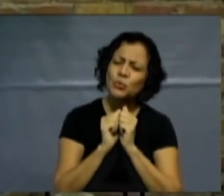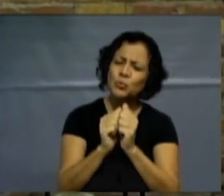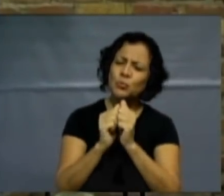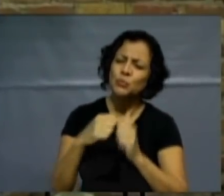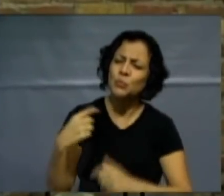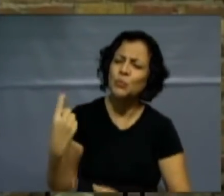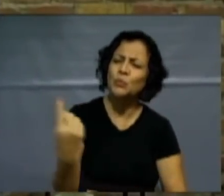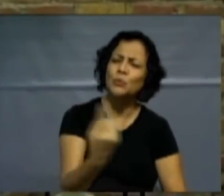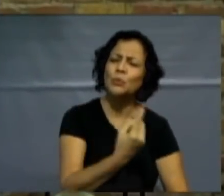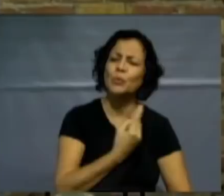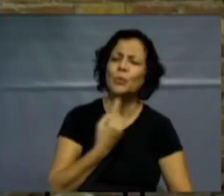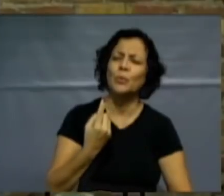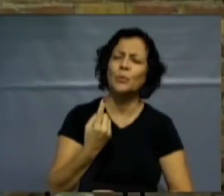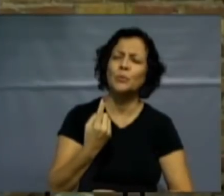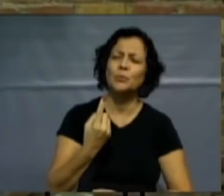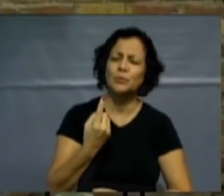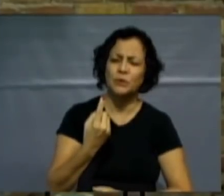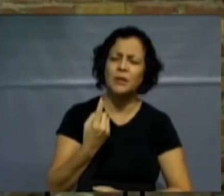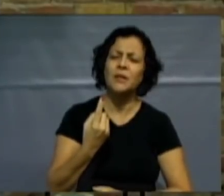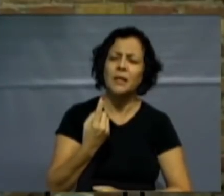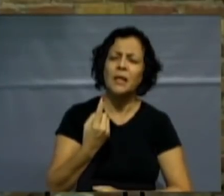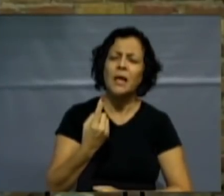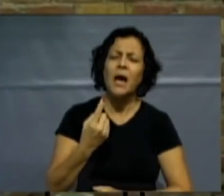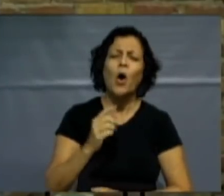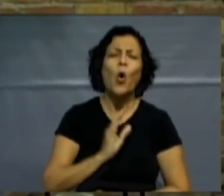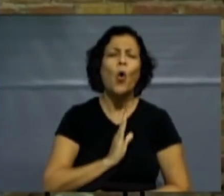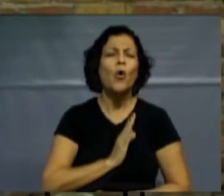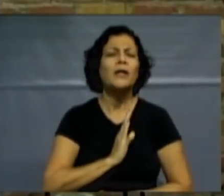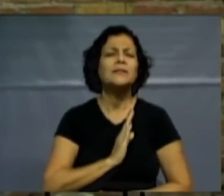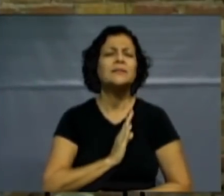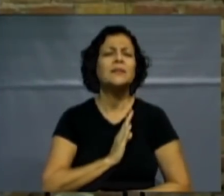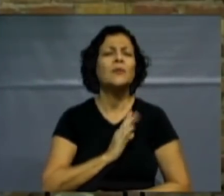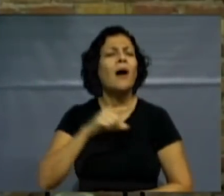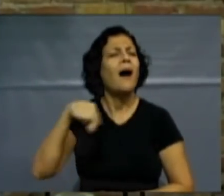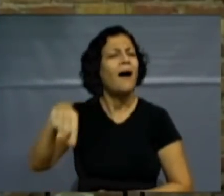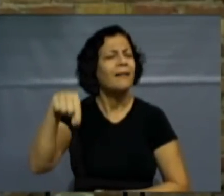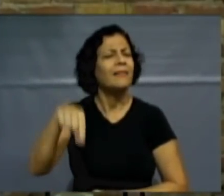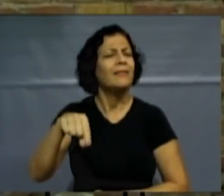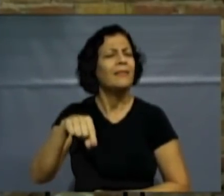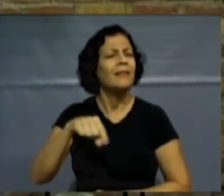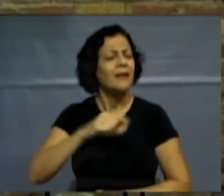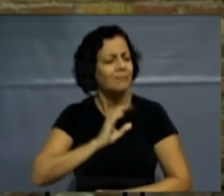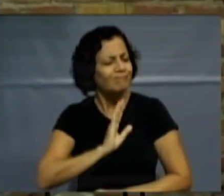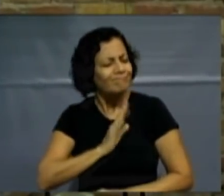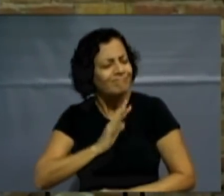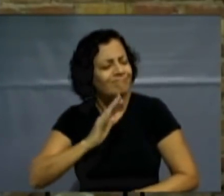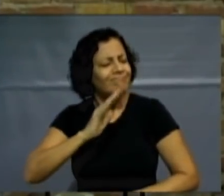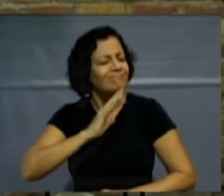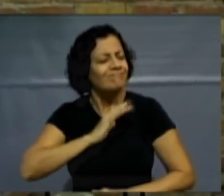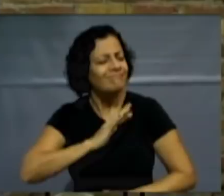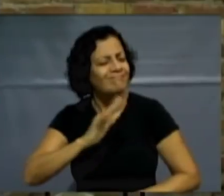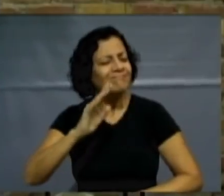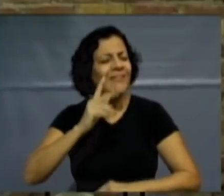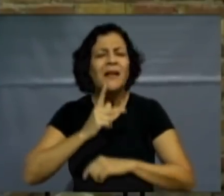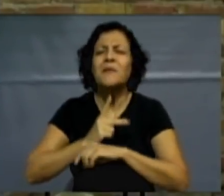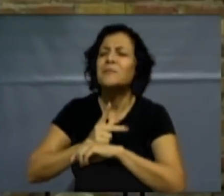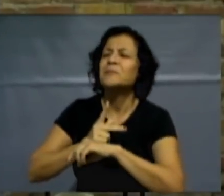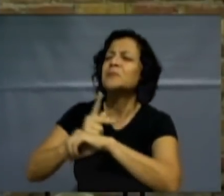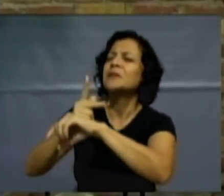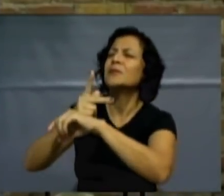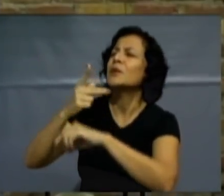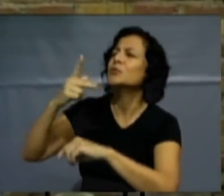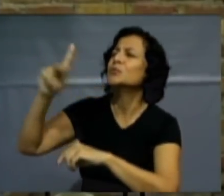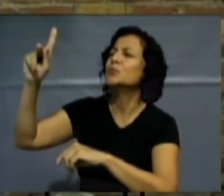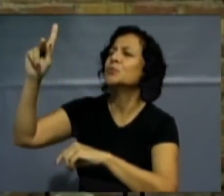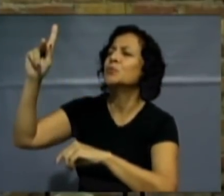cobrindo e envolvendo todos os corações que aqui vibram, Senhor, buscando a tua presença.